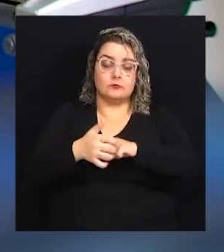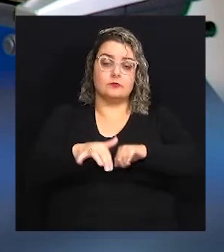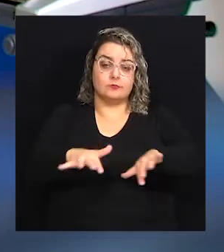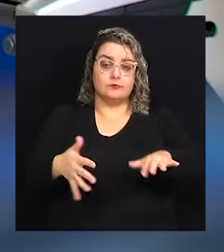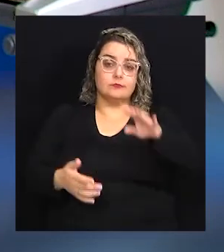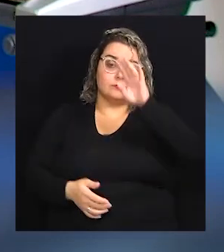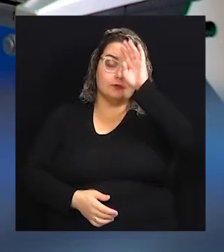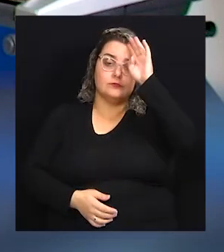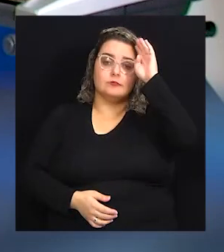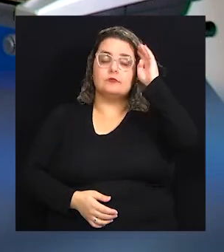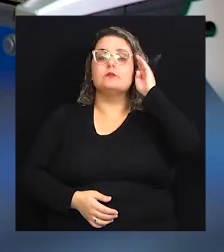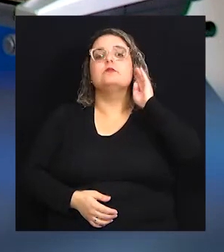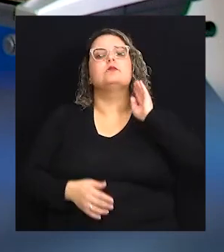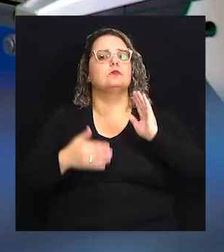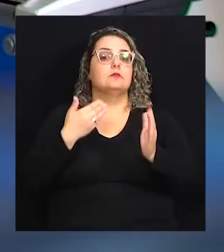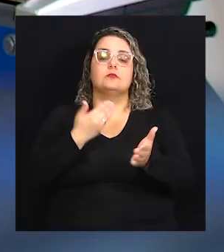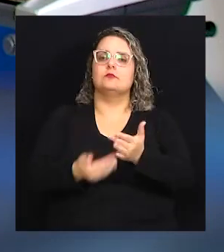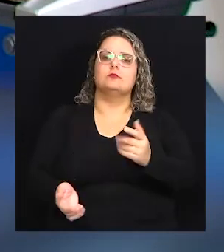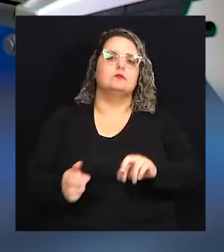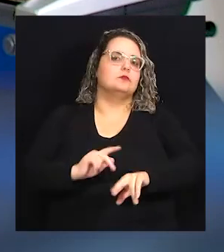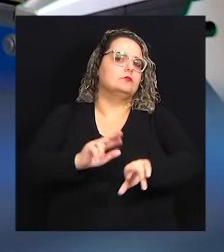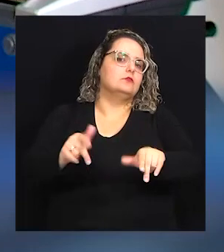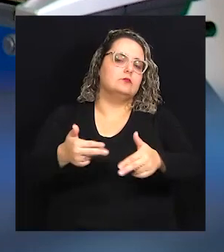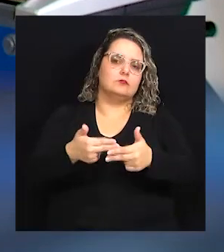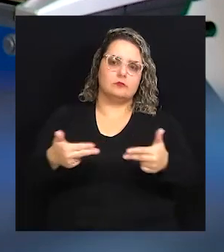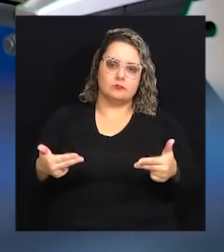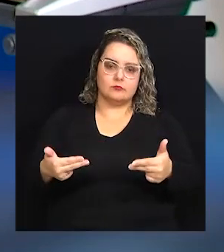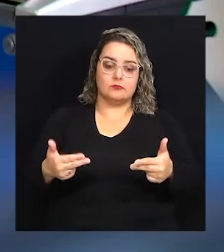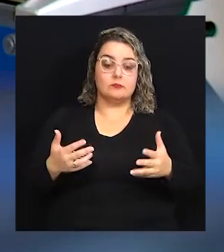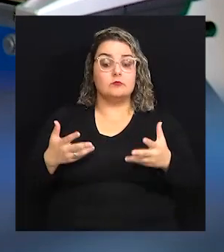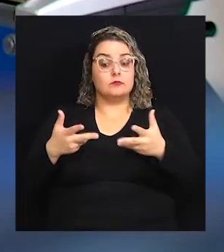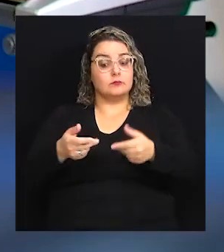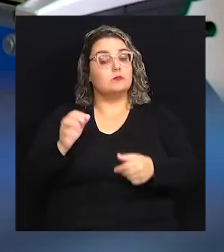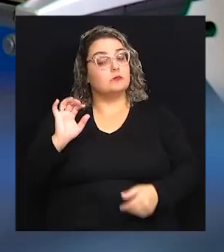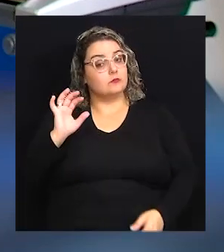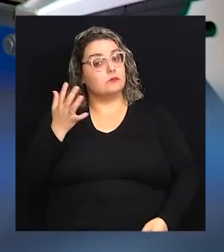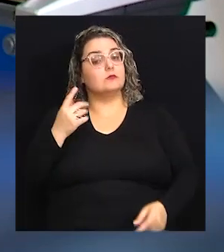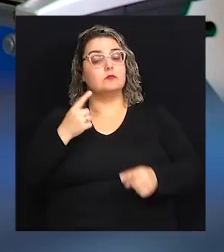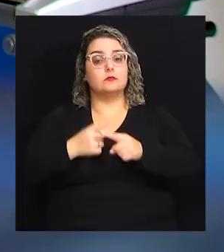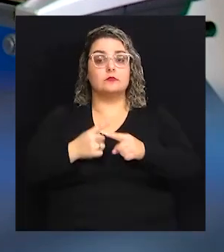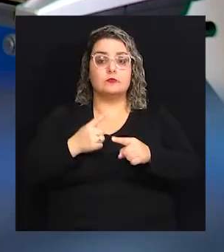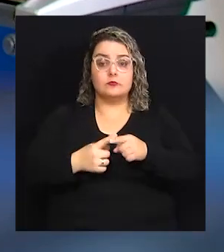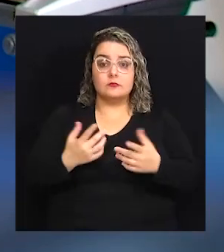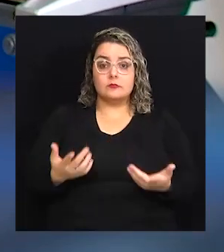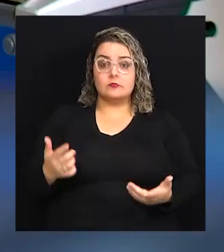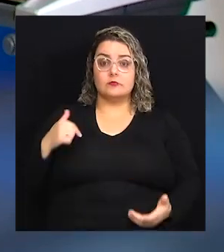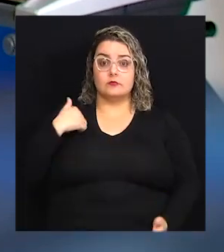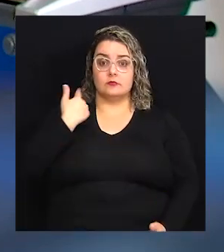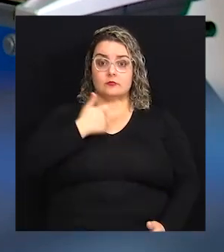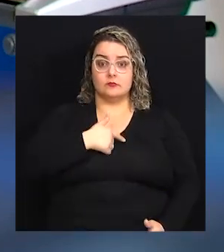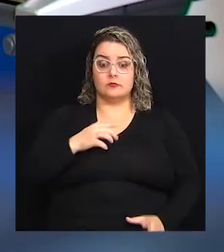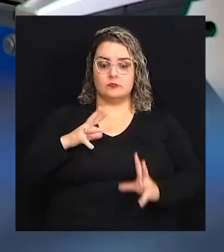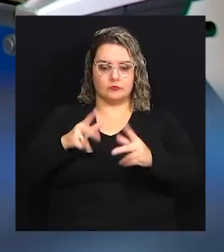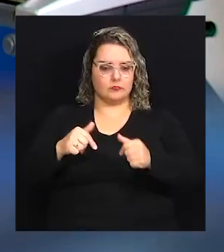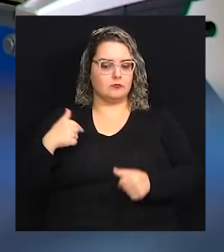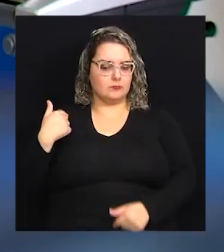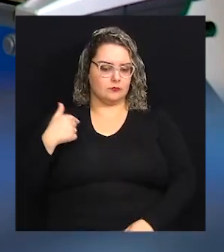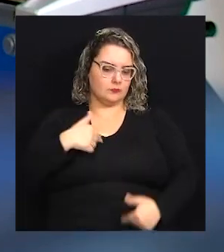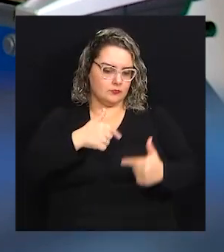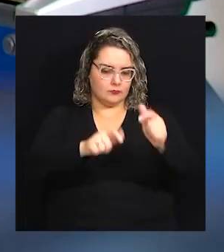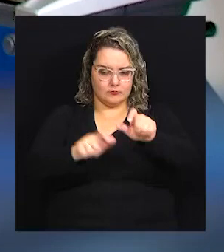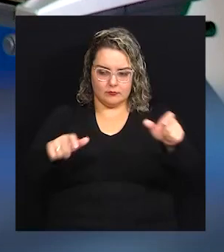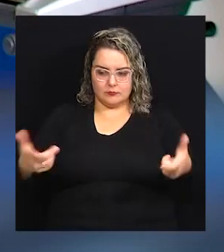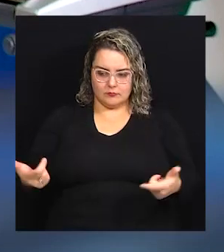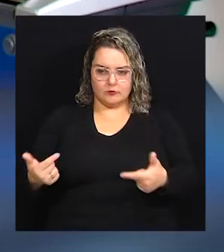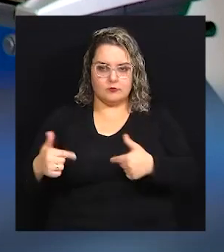período pandêmico. Eles perderam muito. E tudo isso acontece porque todas as pessoas